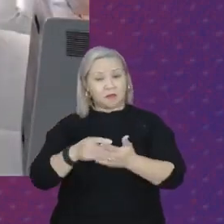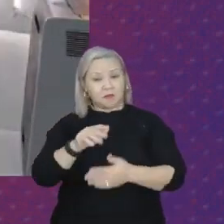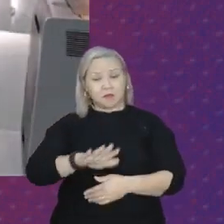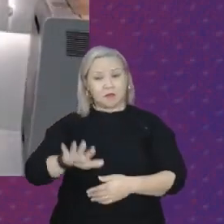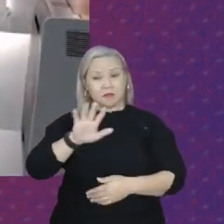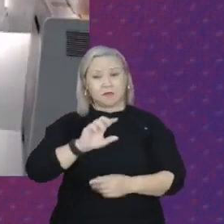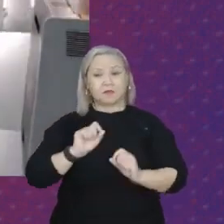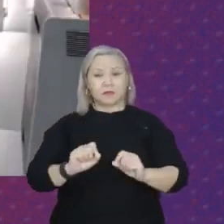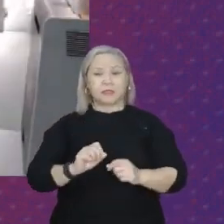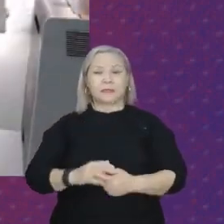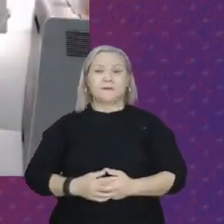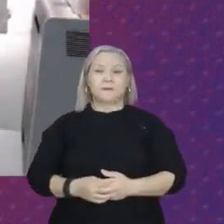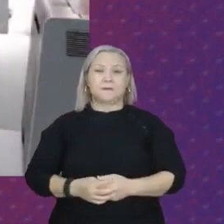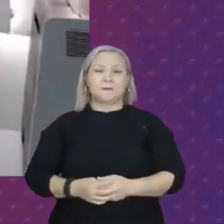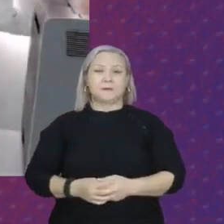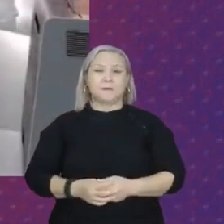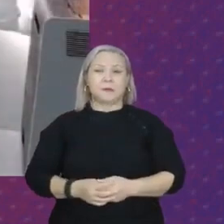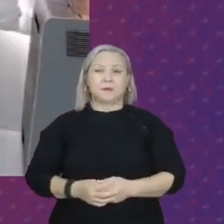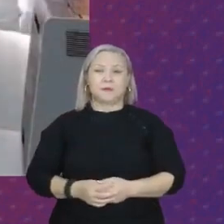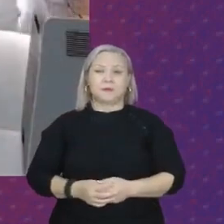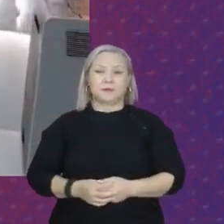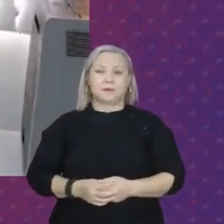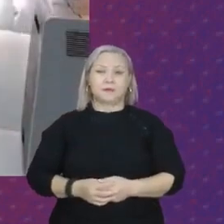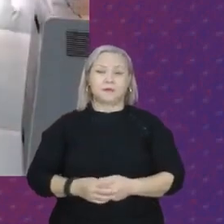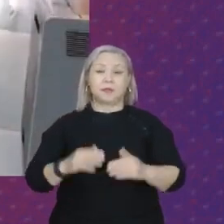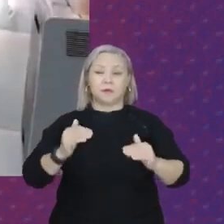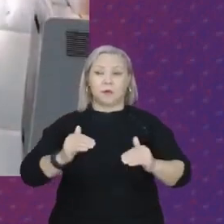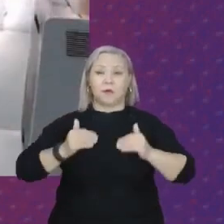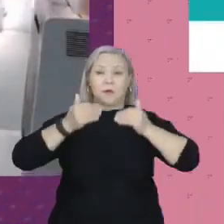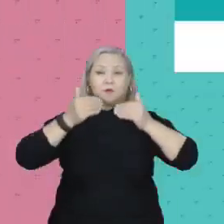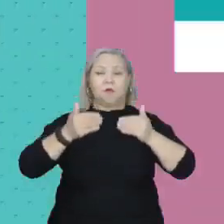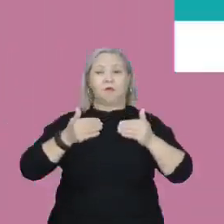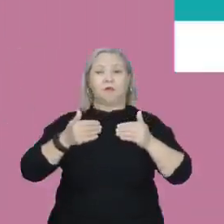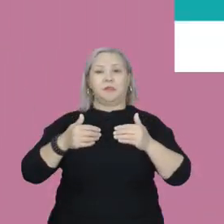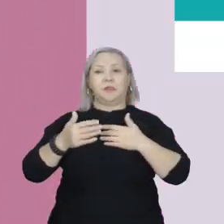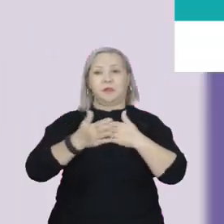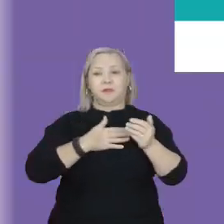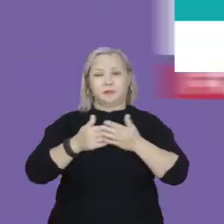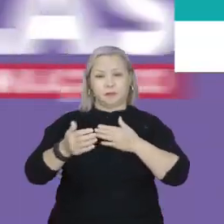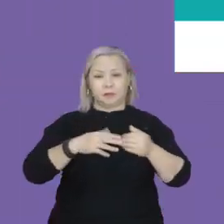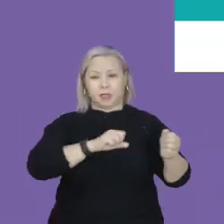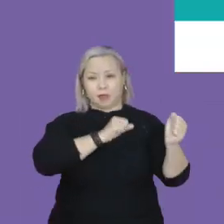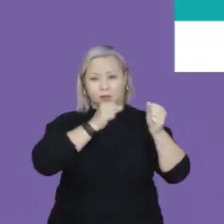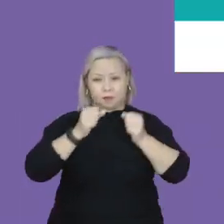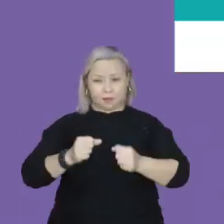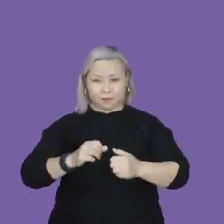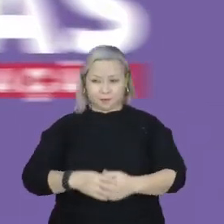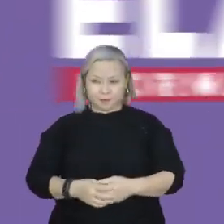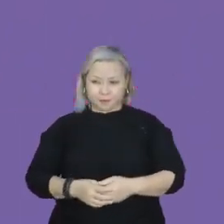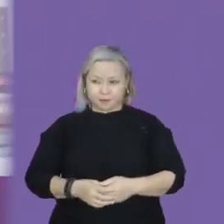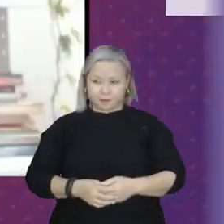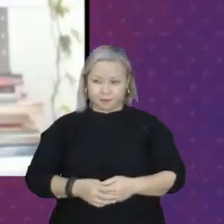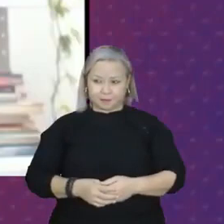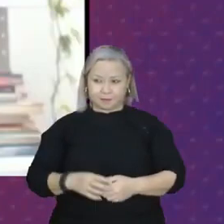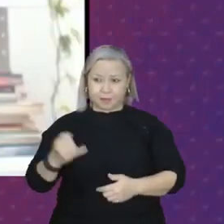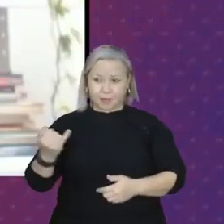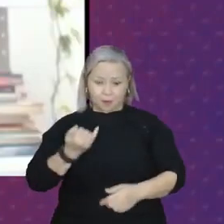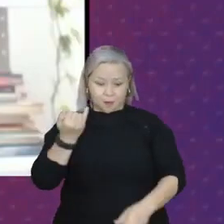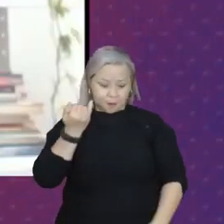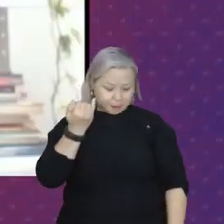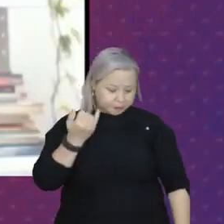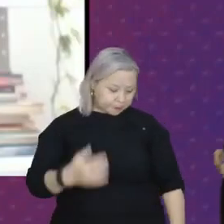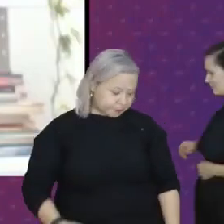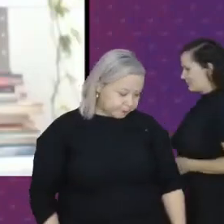lhe nega a ascensão a esses cargos de poder. É importante a